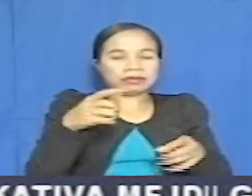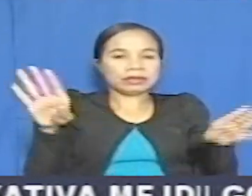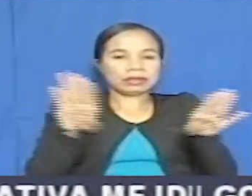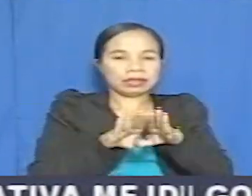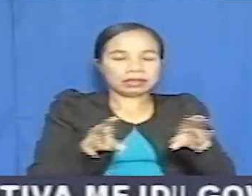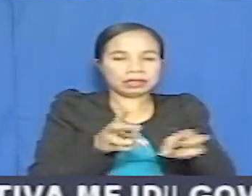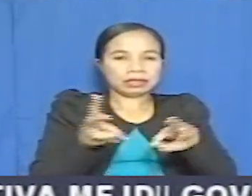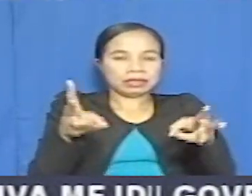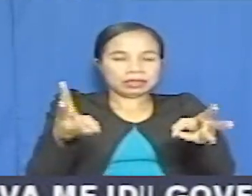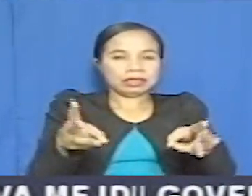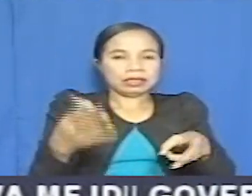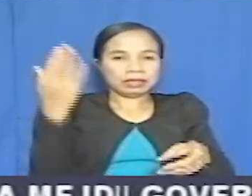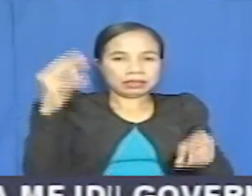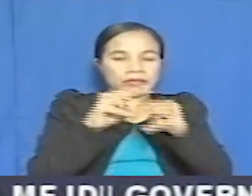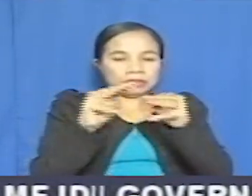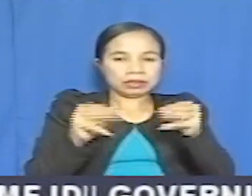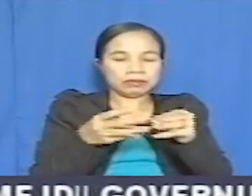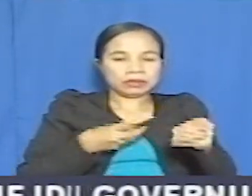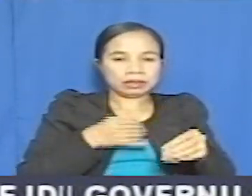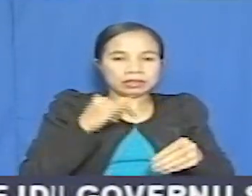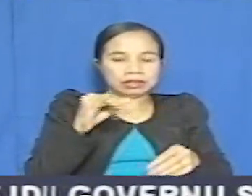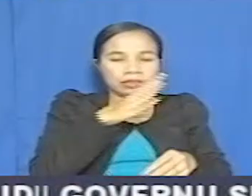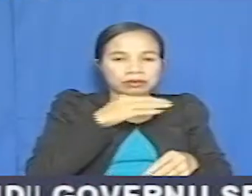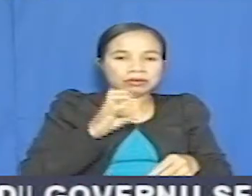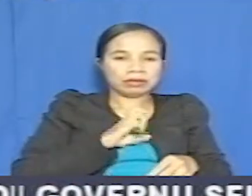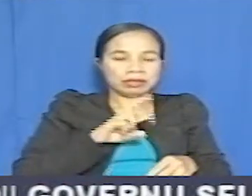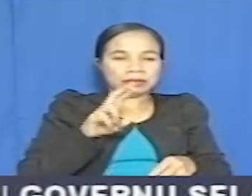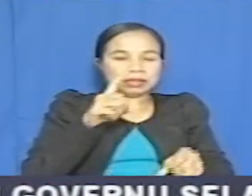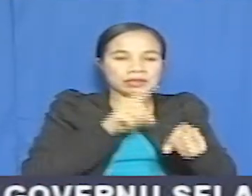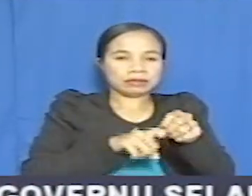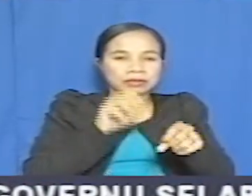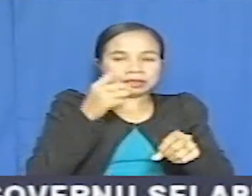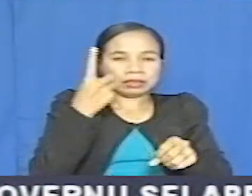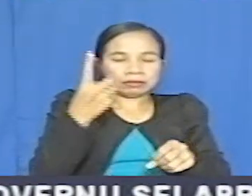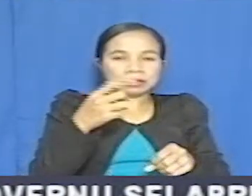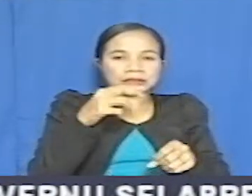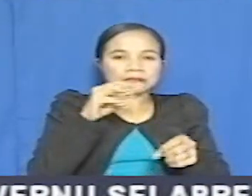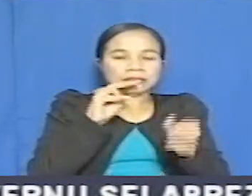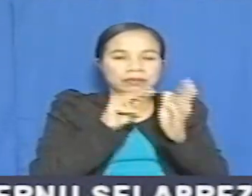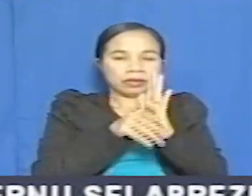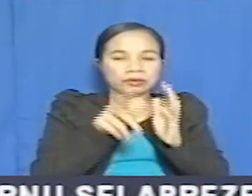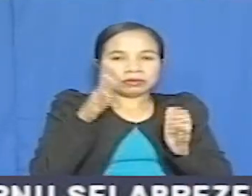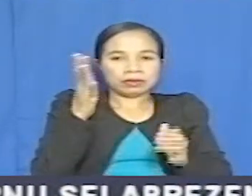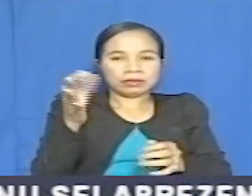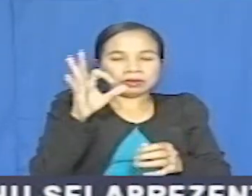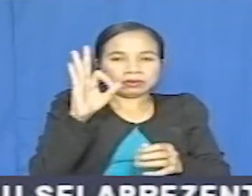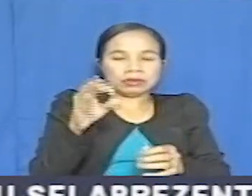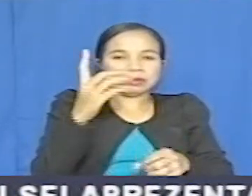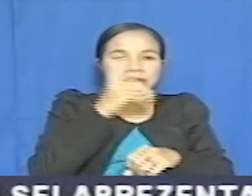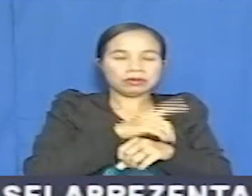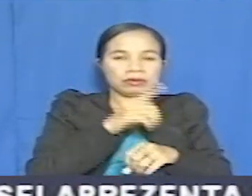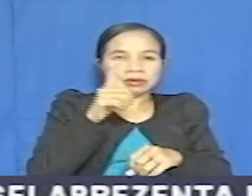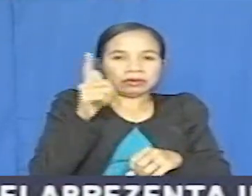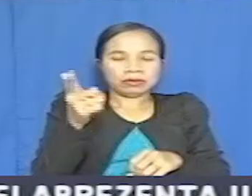cerca sanitária e a município de Lino Hermera, do Tucu, Sanulo Recin, Ida Minuto, Limanulo Recensia, o Siloron,